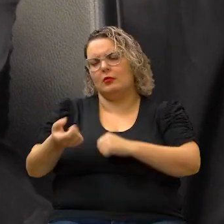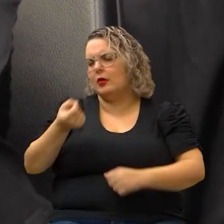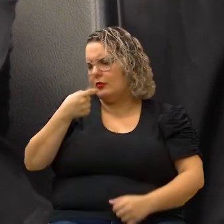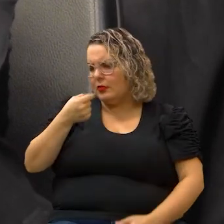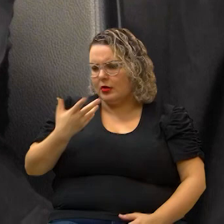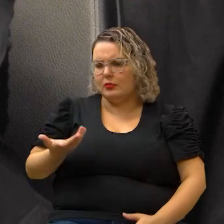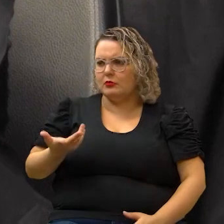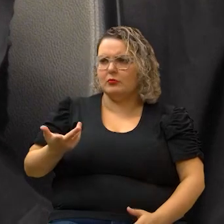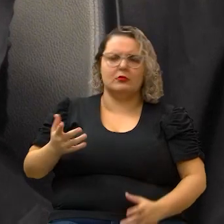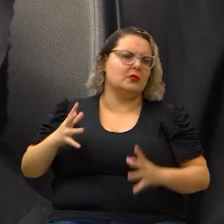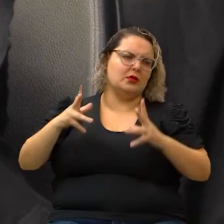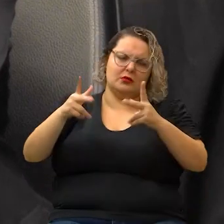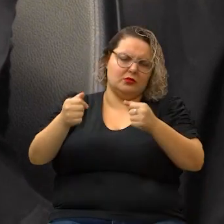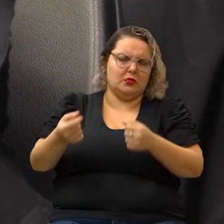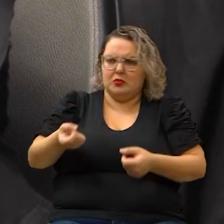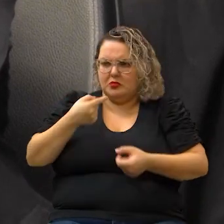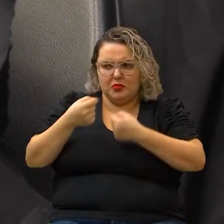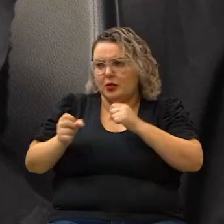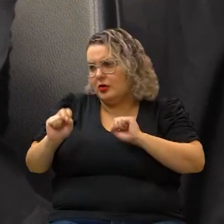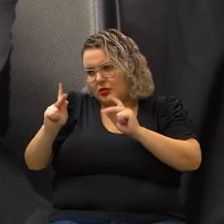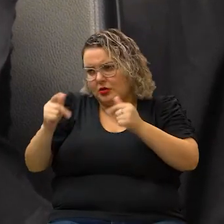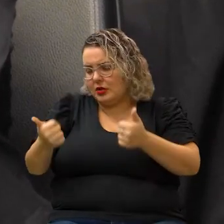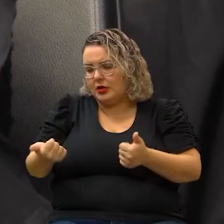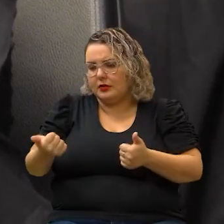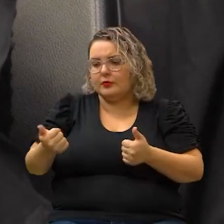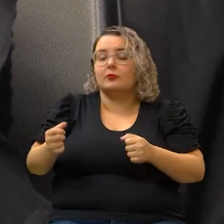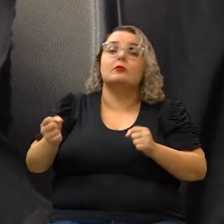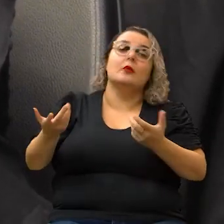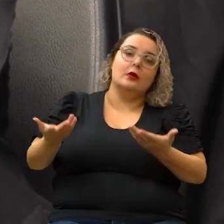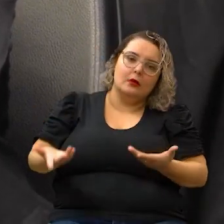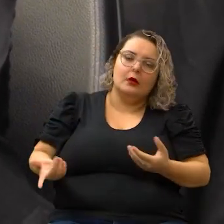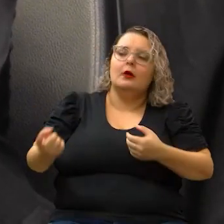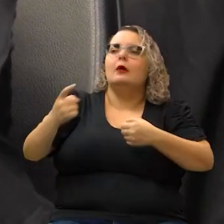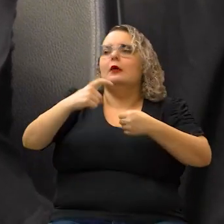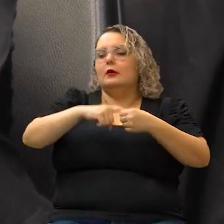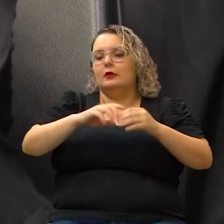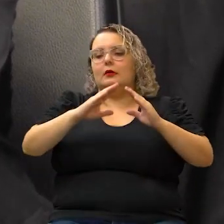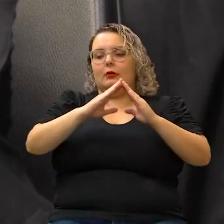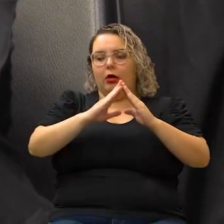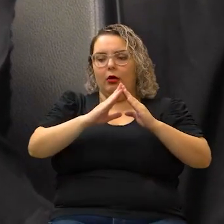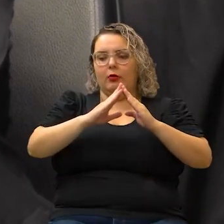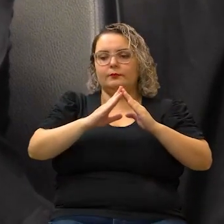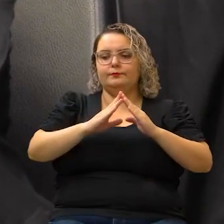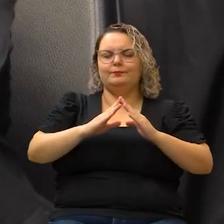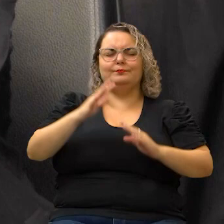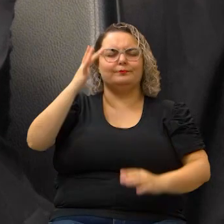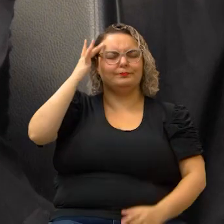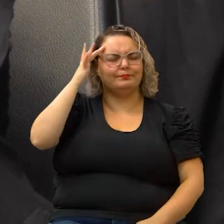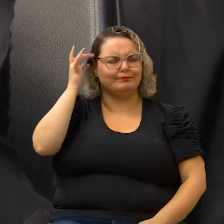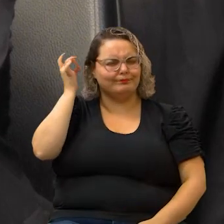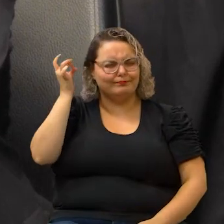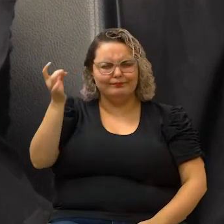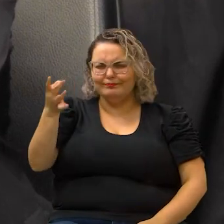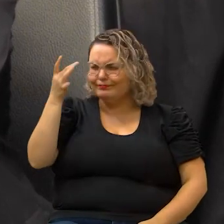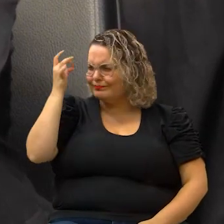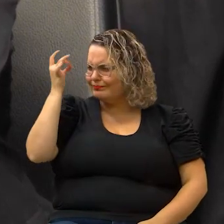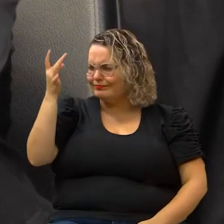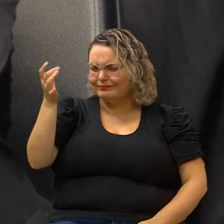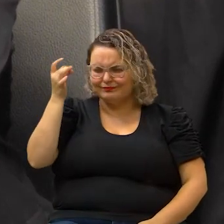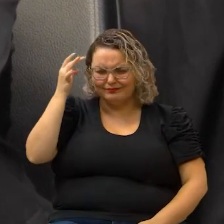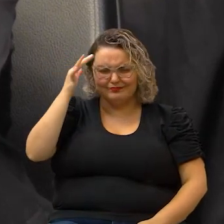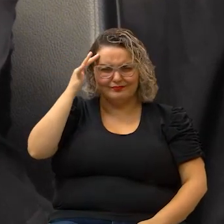toma o remédio, aqueles remédios que todo mundo toma e tudo bem. Muito bem, eu voltei para casa, mas eu continuei com aquela dor na cabeça, uma